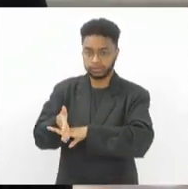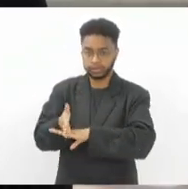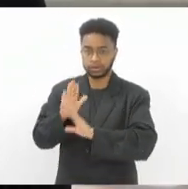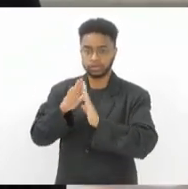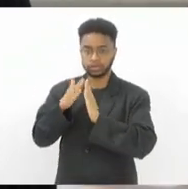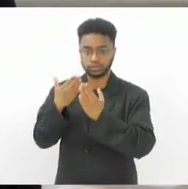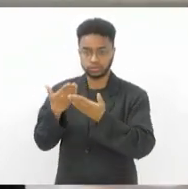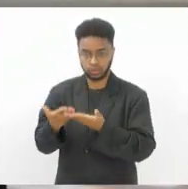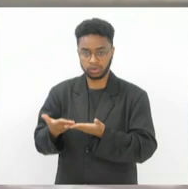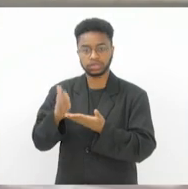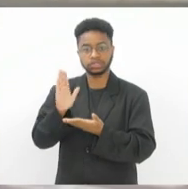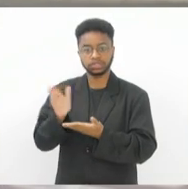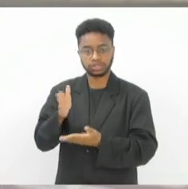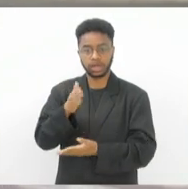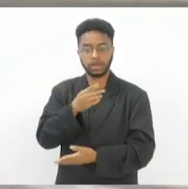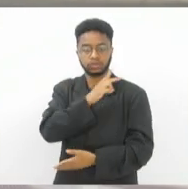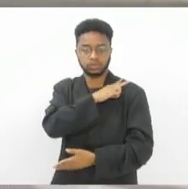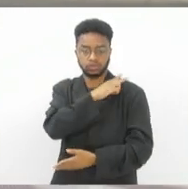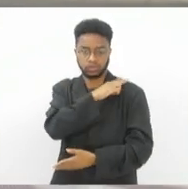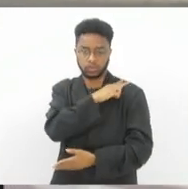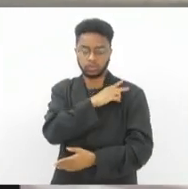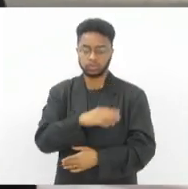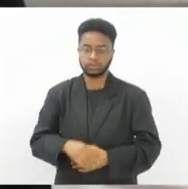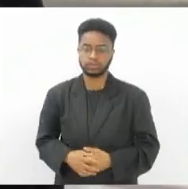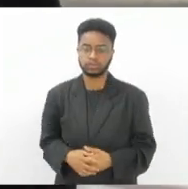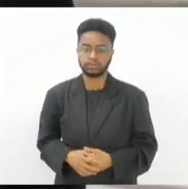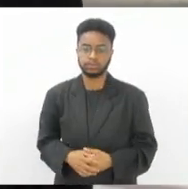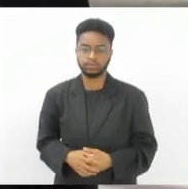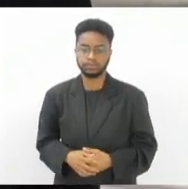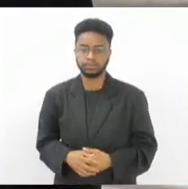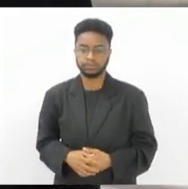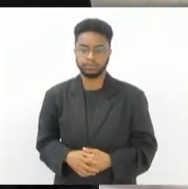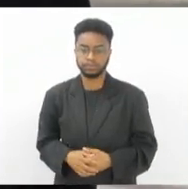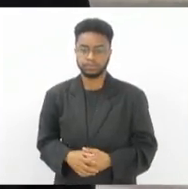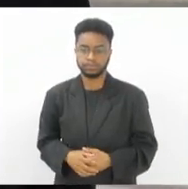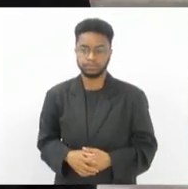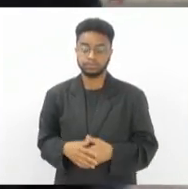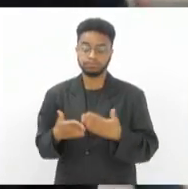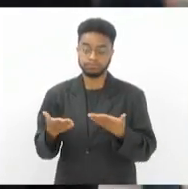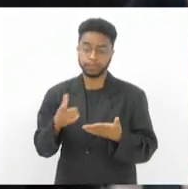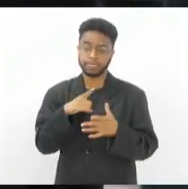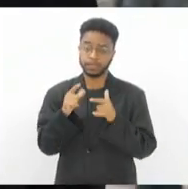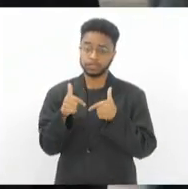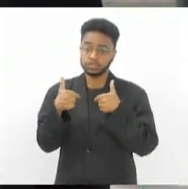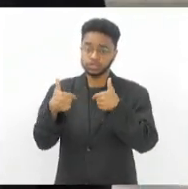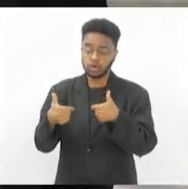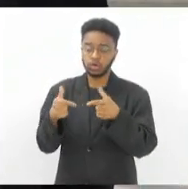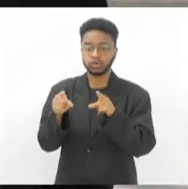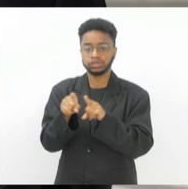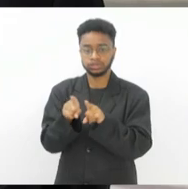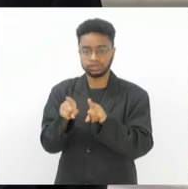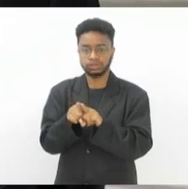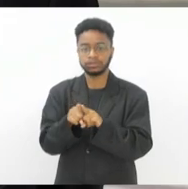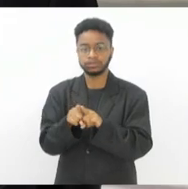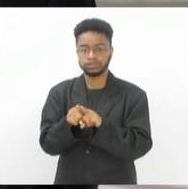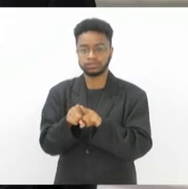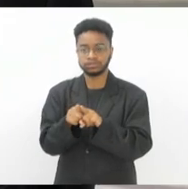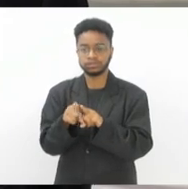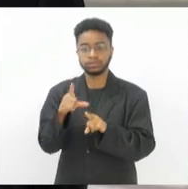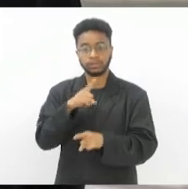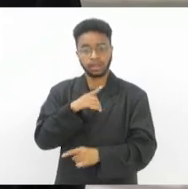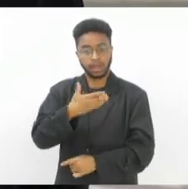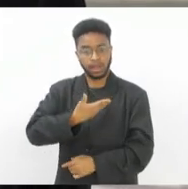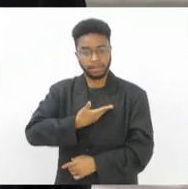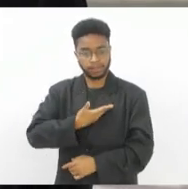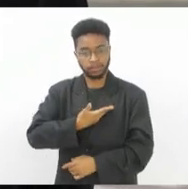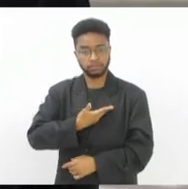Colégio Andrews já no segundo ano. E tive a sorte de ter como colega